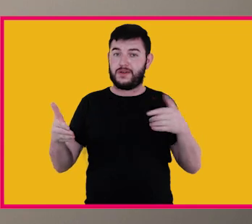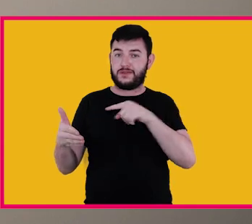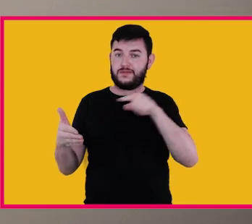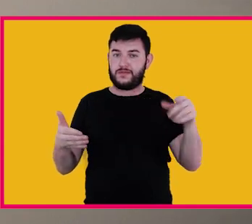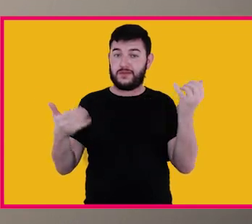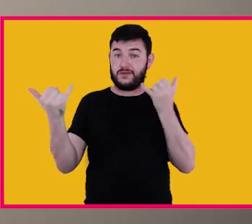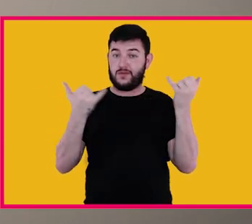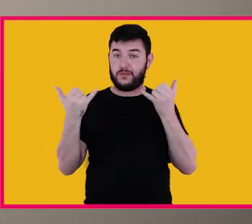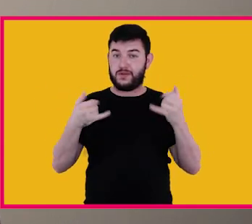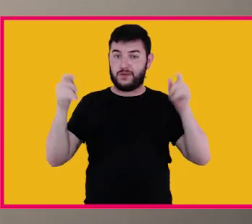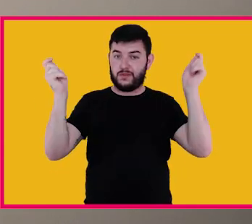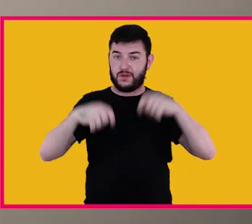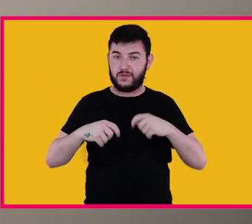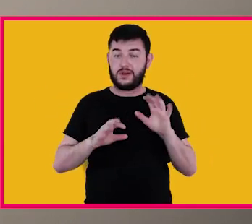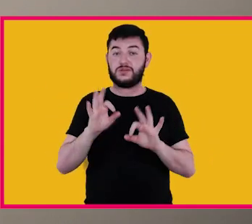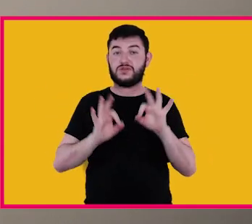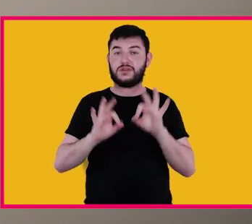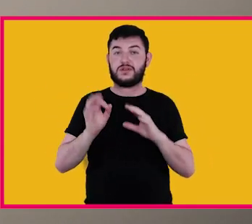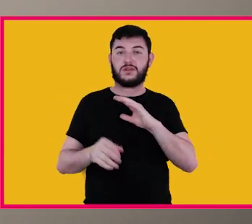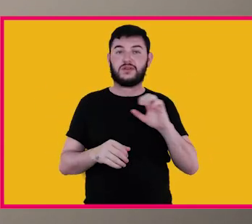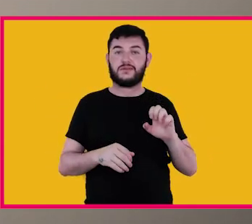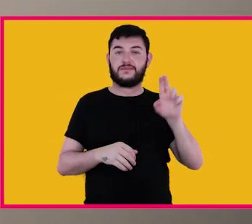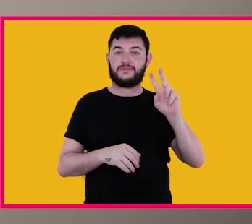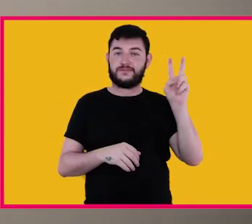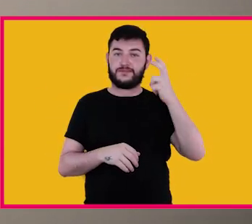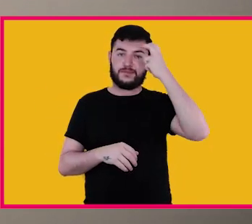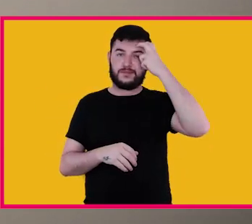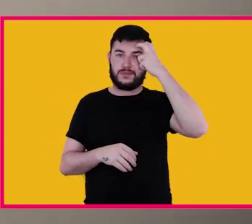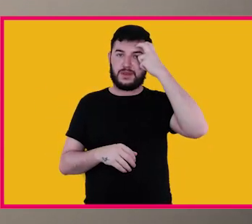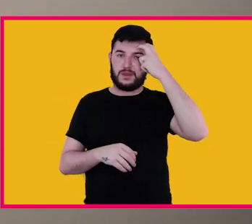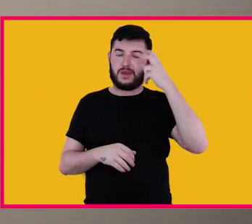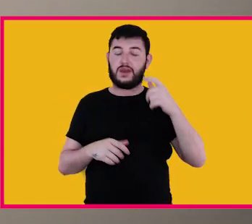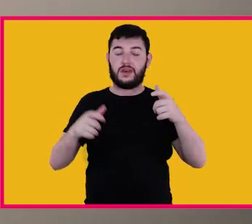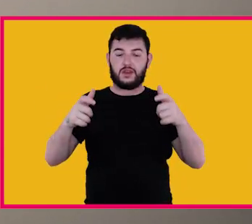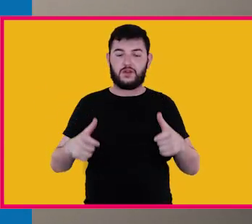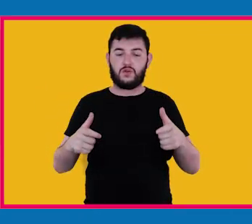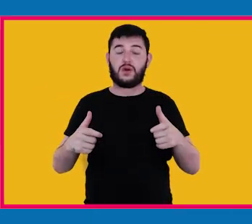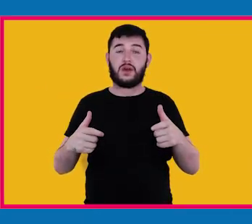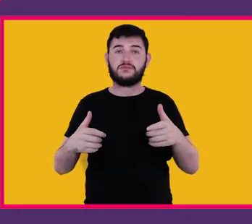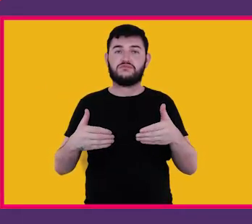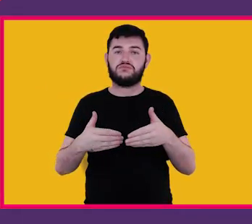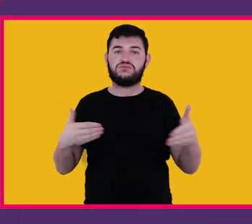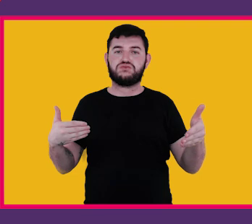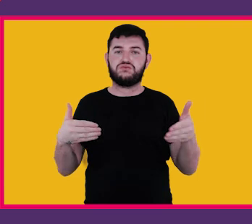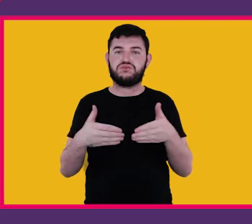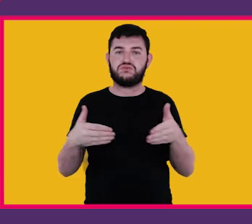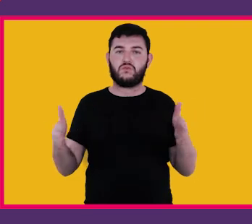algumas possibilidades de montagem dos céus da cultura em diferentes tamanhos de terreno.